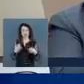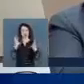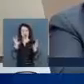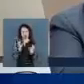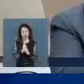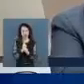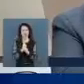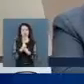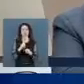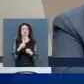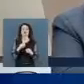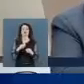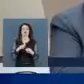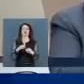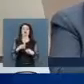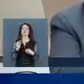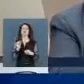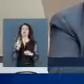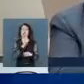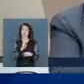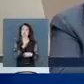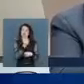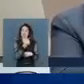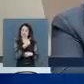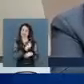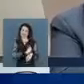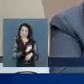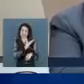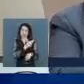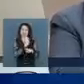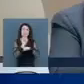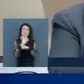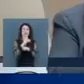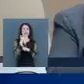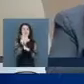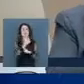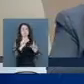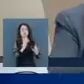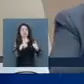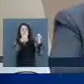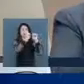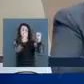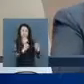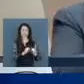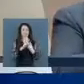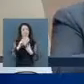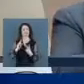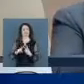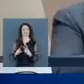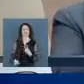é usar o dinheiro existente para que os estados consigam melhorar os seus sistemas. 2,